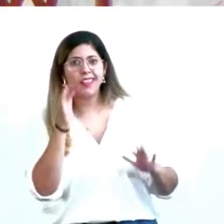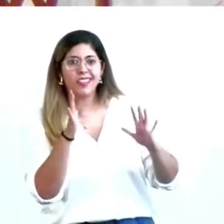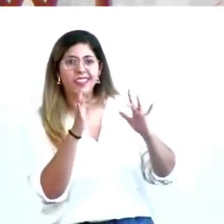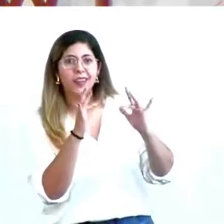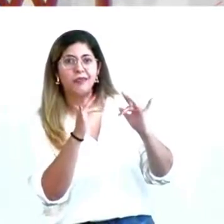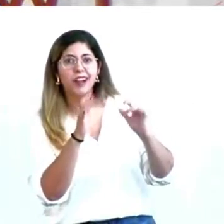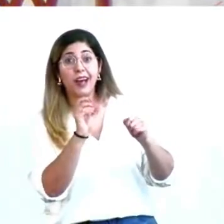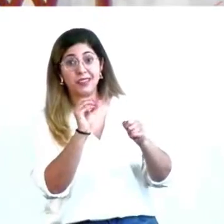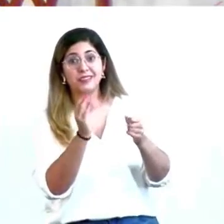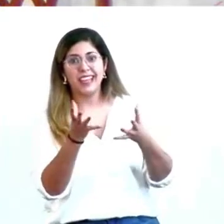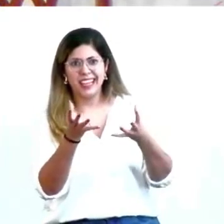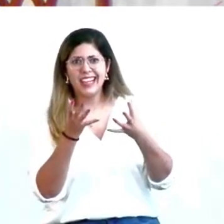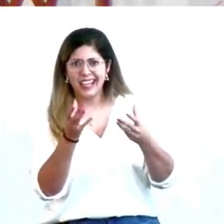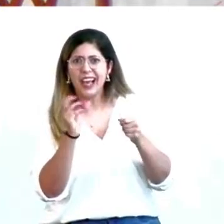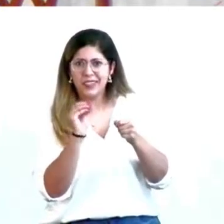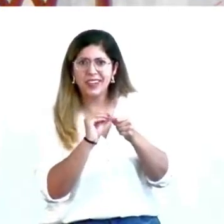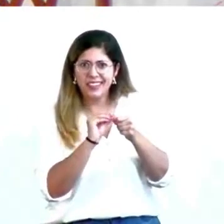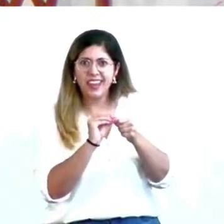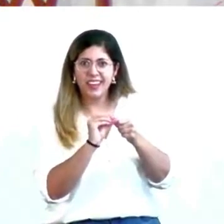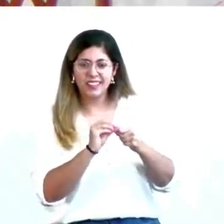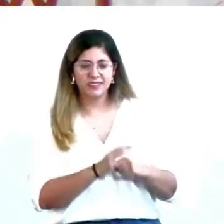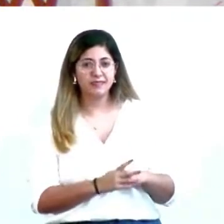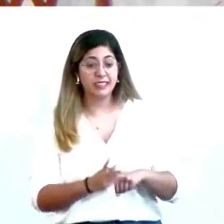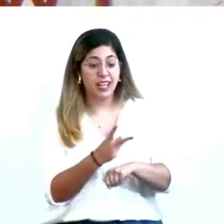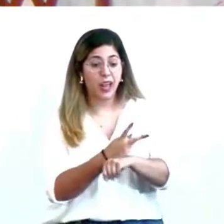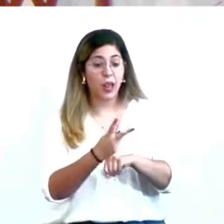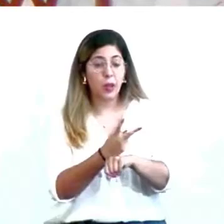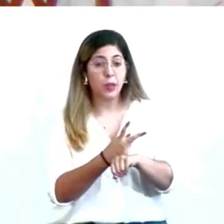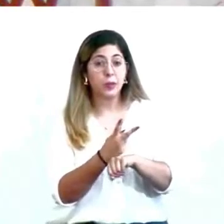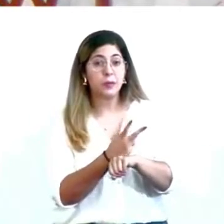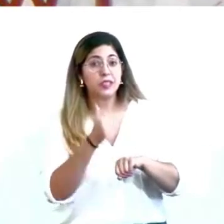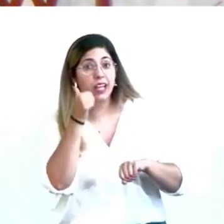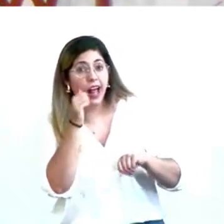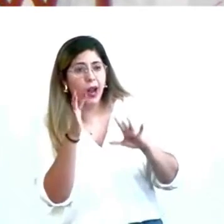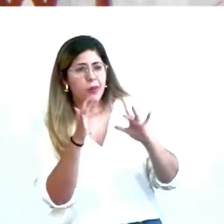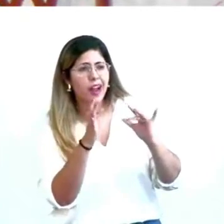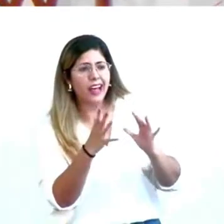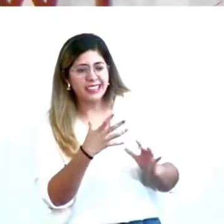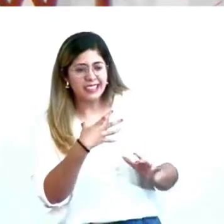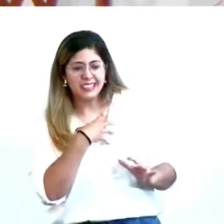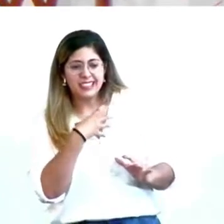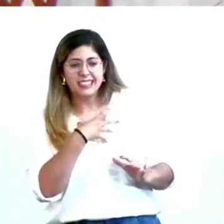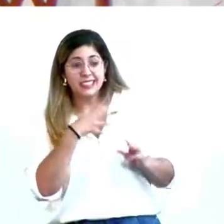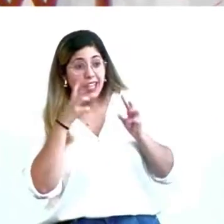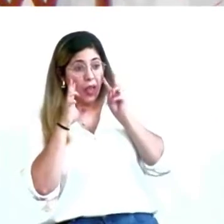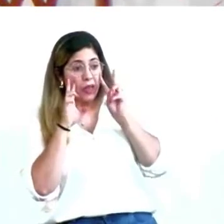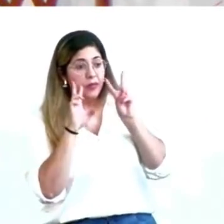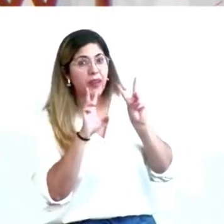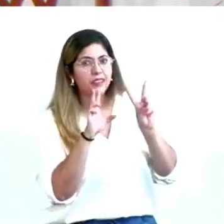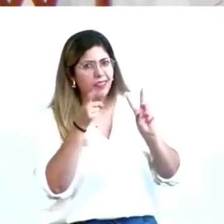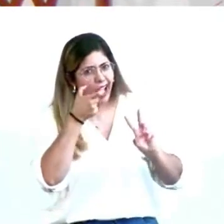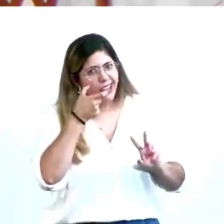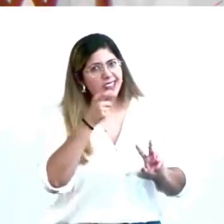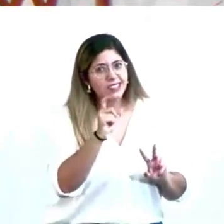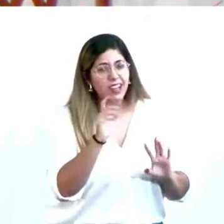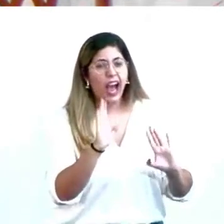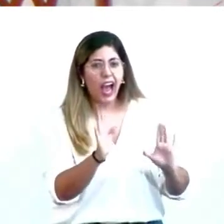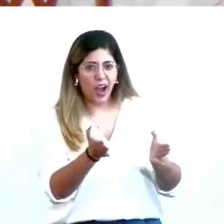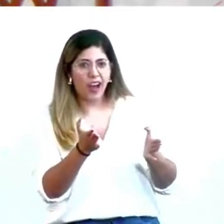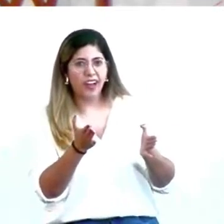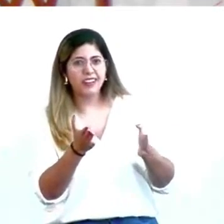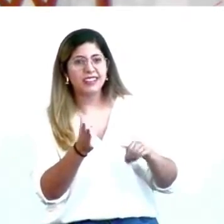Ou seja, é nela que eu vou buscar de alguma maneira sentir o que eu senti só vendo, mas agora podendo